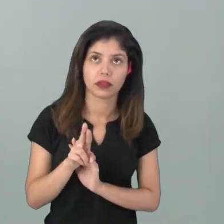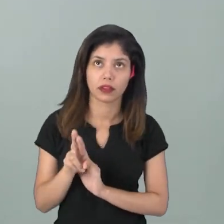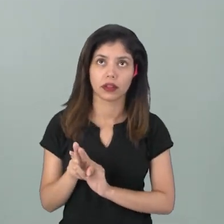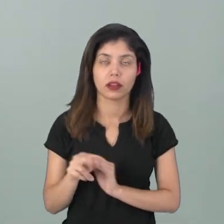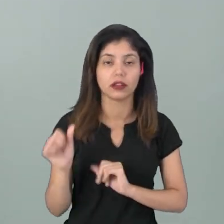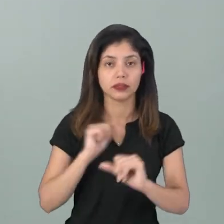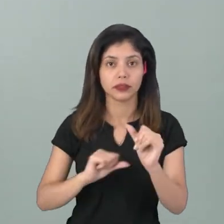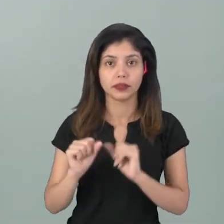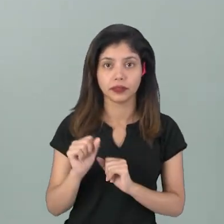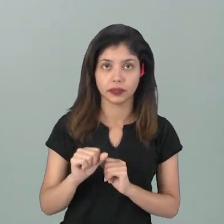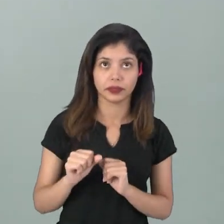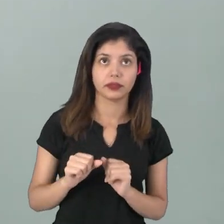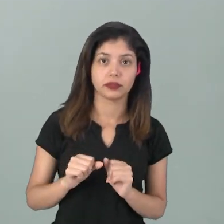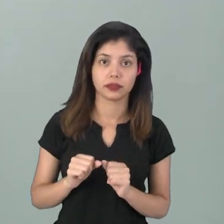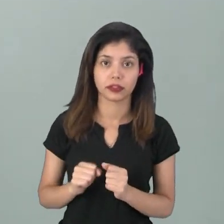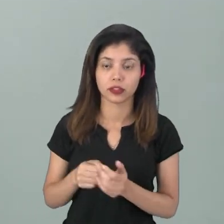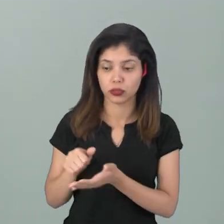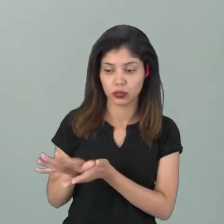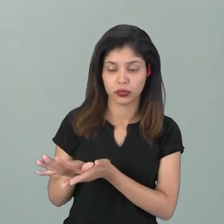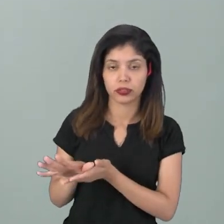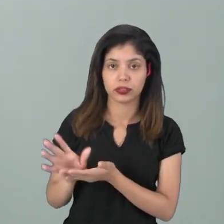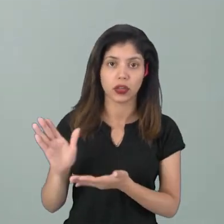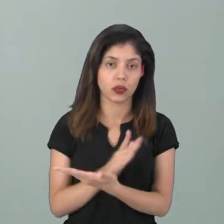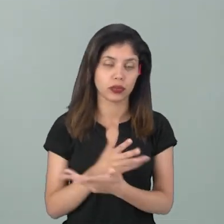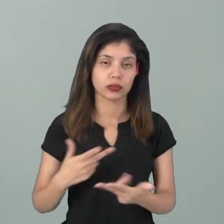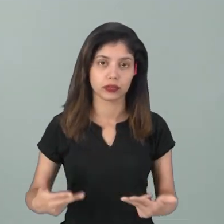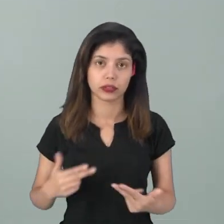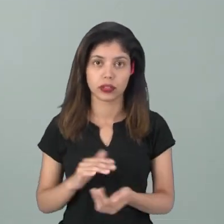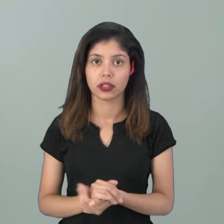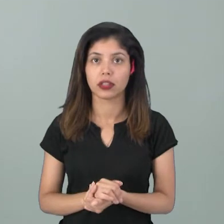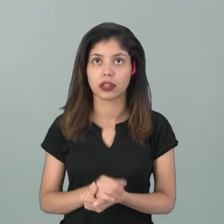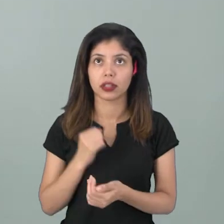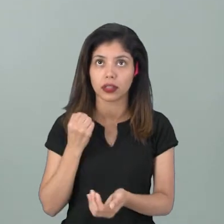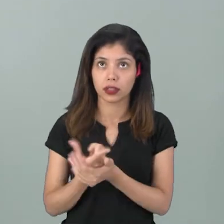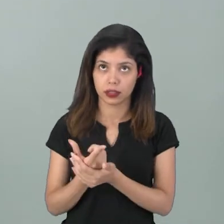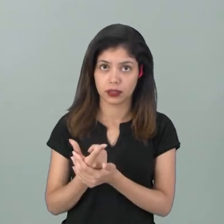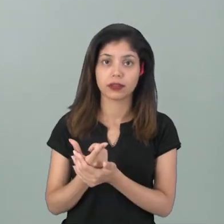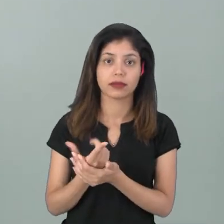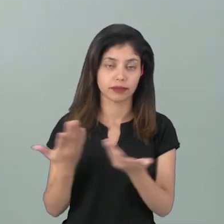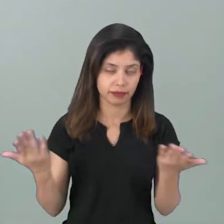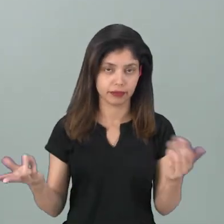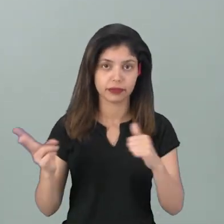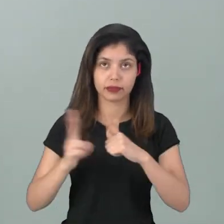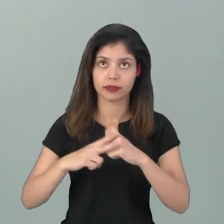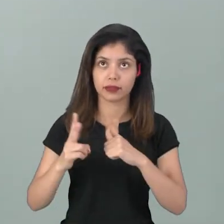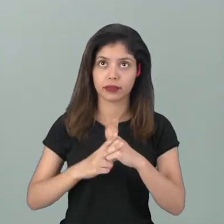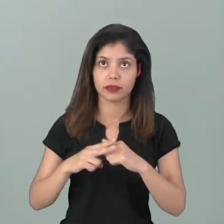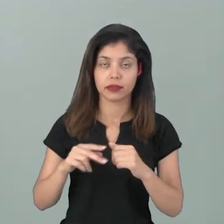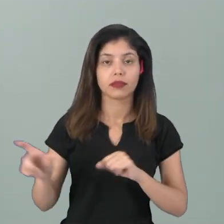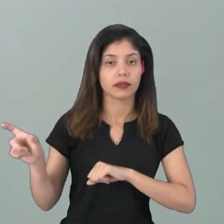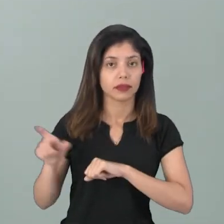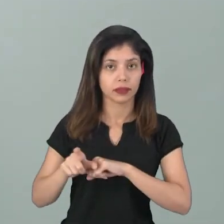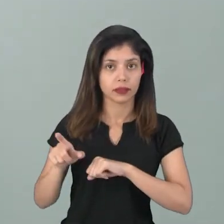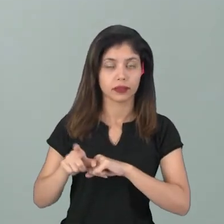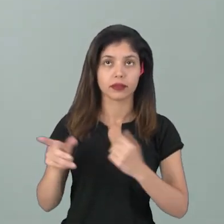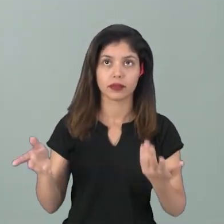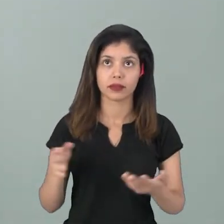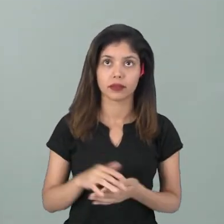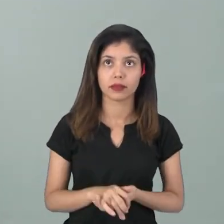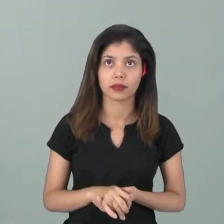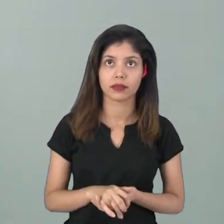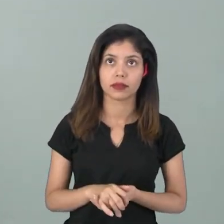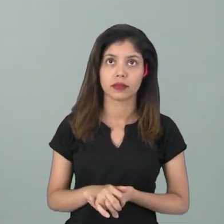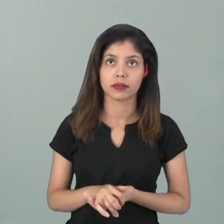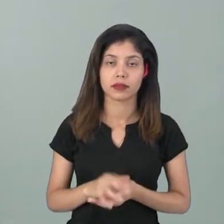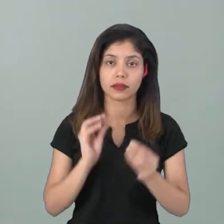tem uma derivação regressiva, porque a gente está excluindo alguma coisa. E nós temos o comprar, que é um verbo, e o compra, que é um substantivo. E o